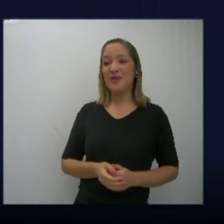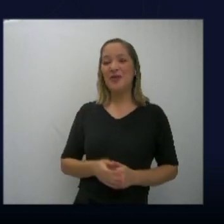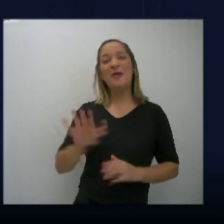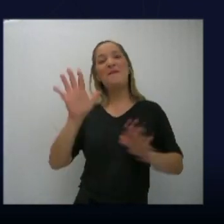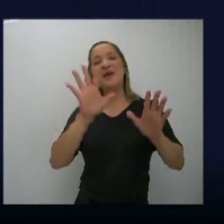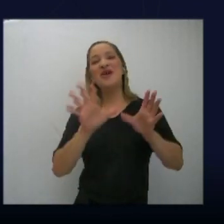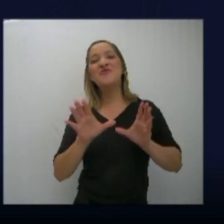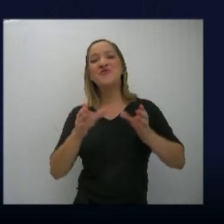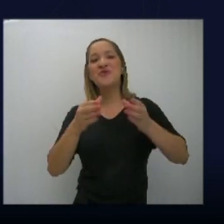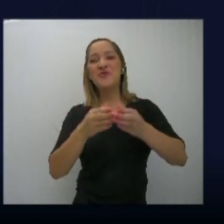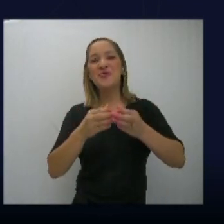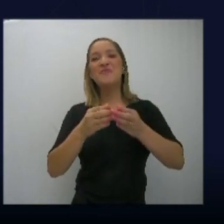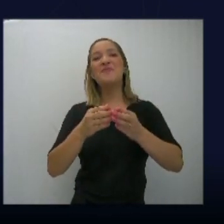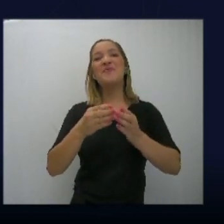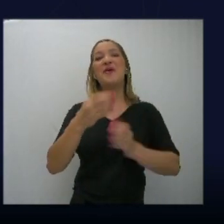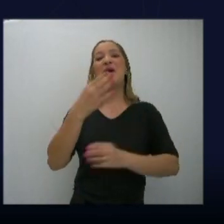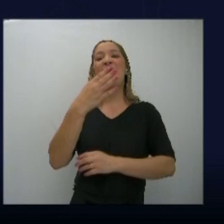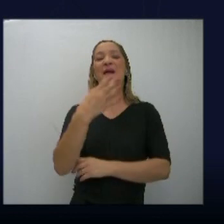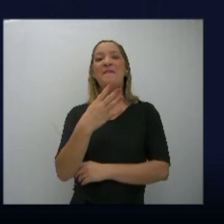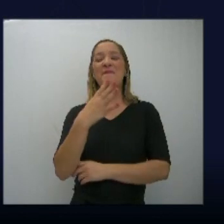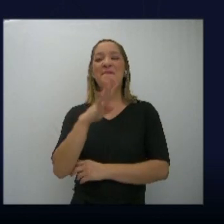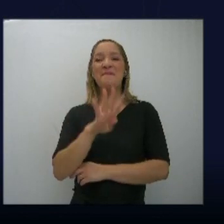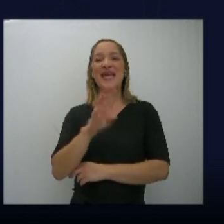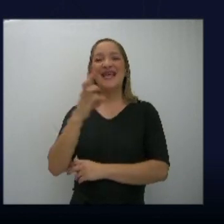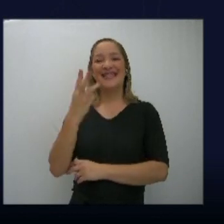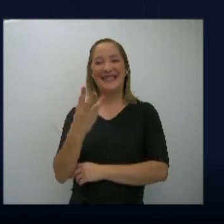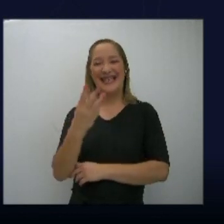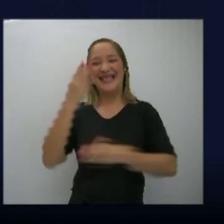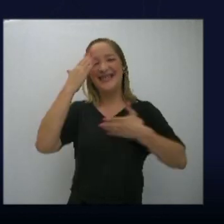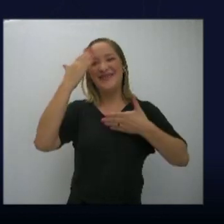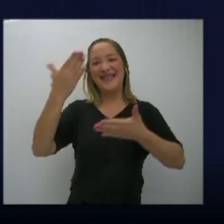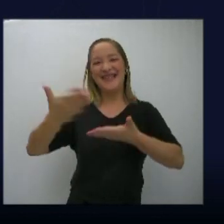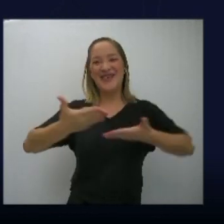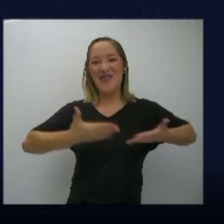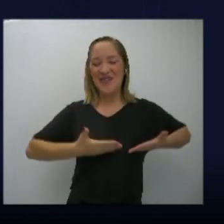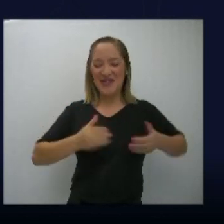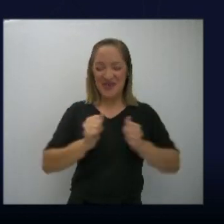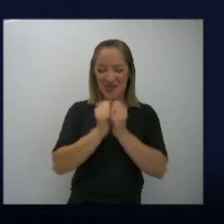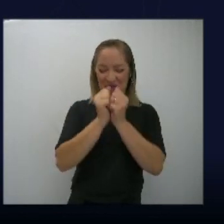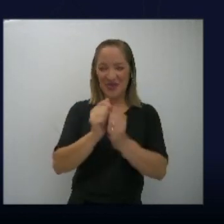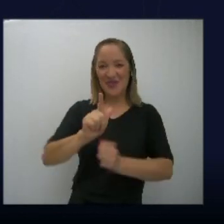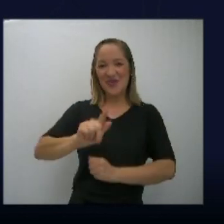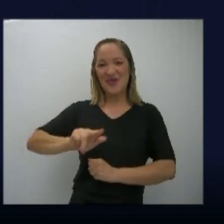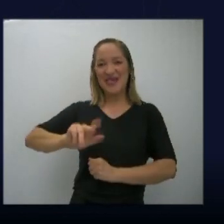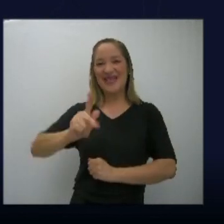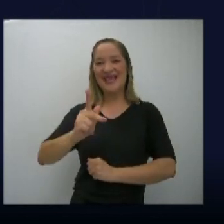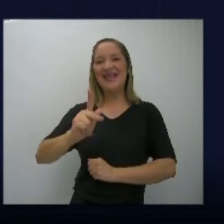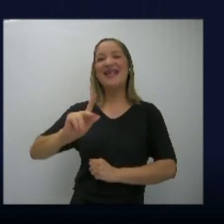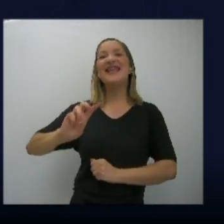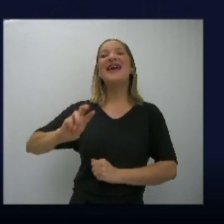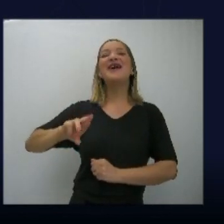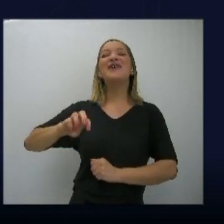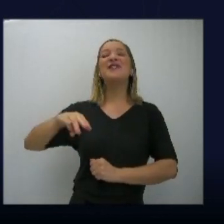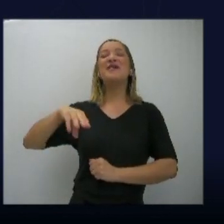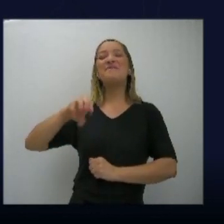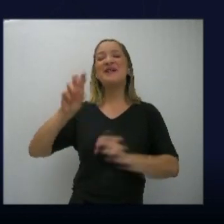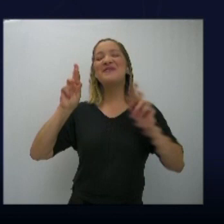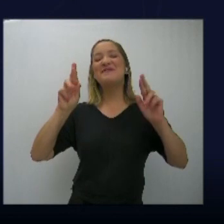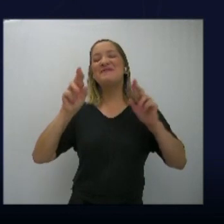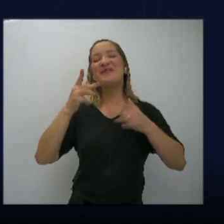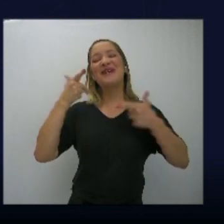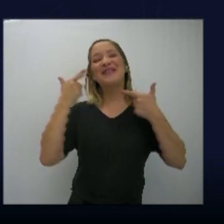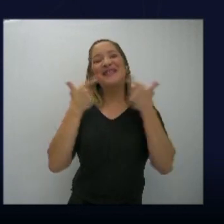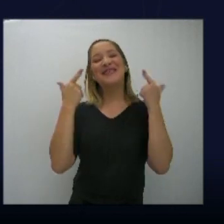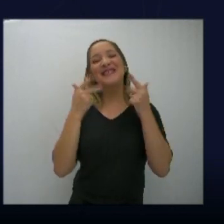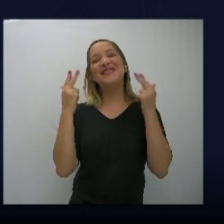prazer obrigado pelo convite que tu volta aqui com o Guilherme Espero que seja divertido hoje no prazer também a gente não sabe